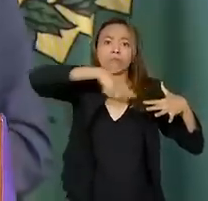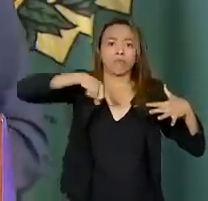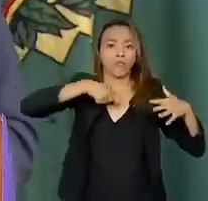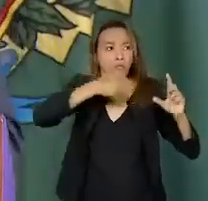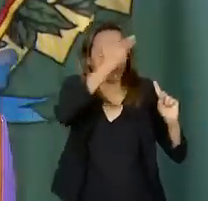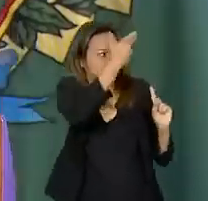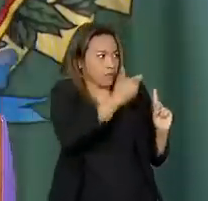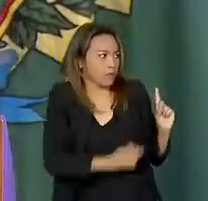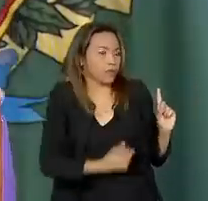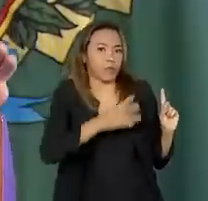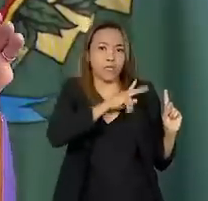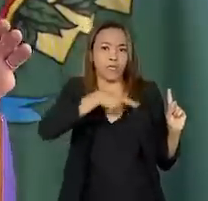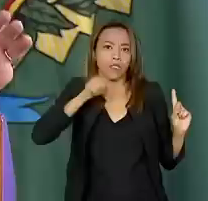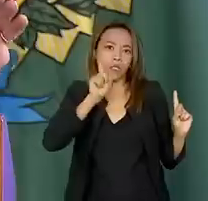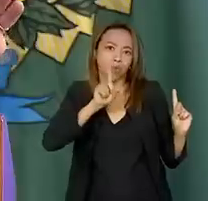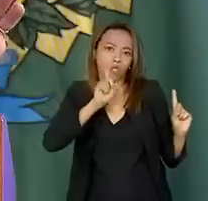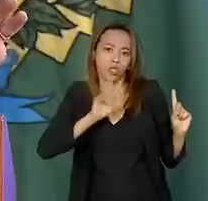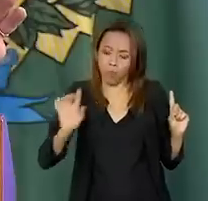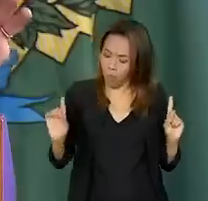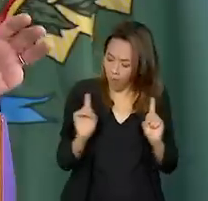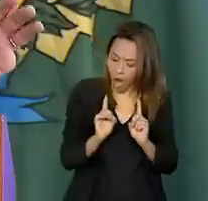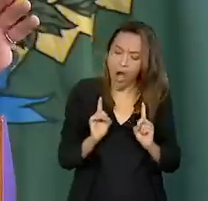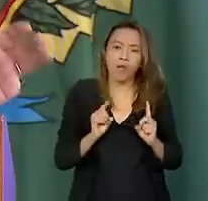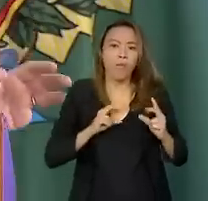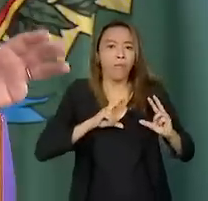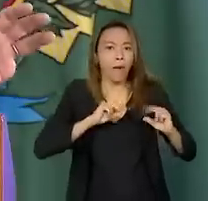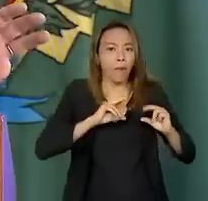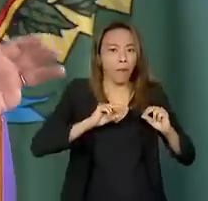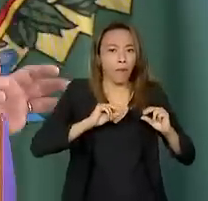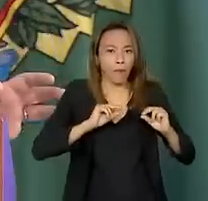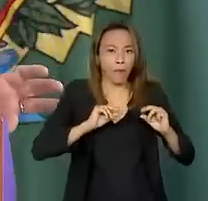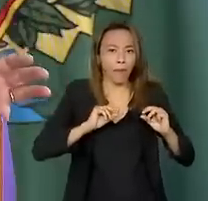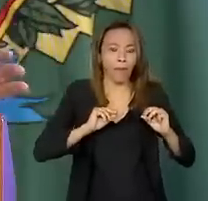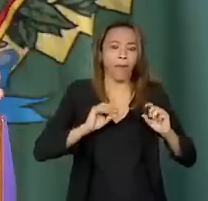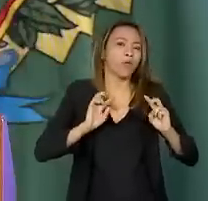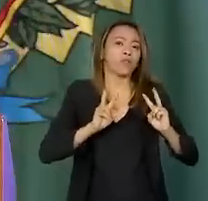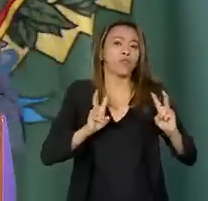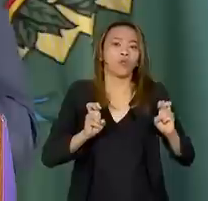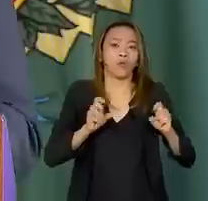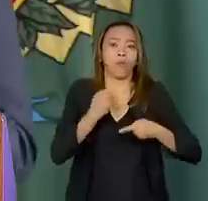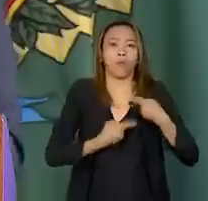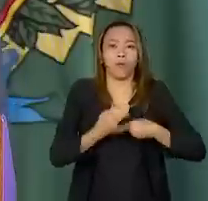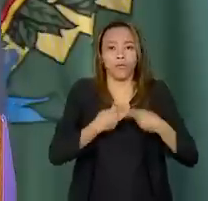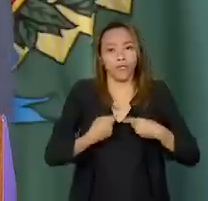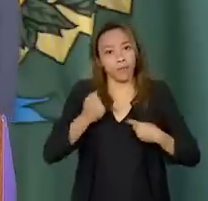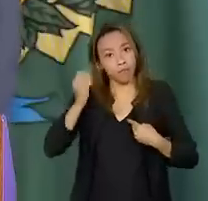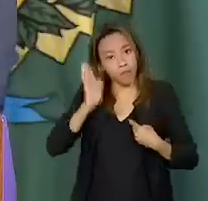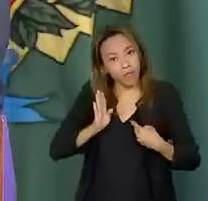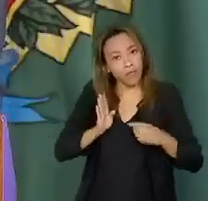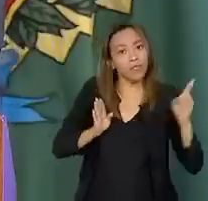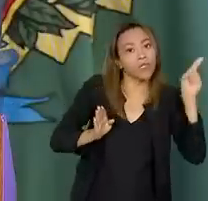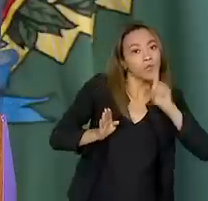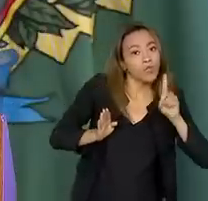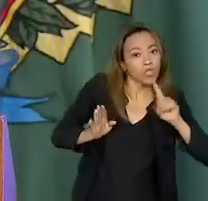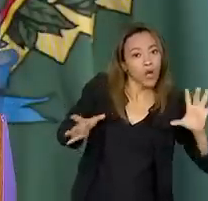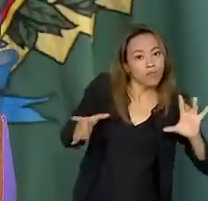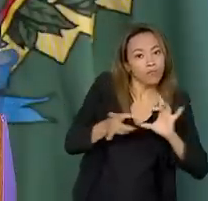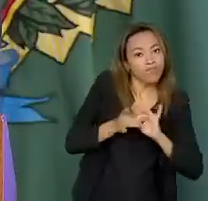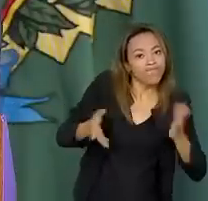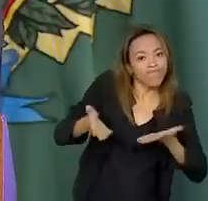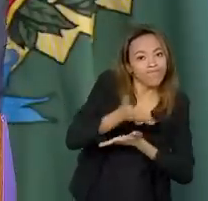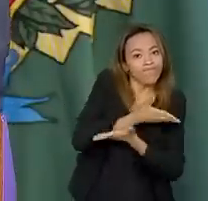Biden, nós discutimos uma política entre Brasil e Estados Unidos com a preocupação de gerar